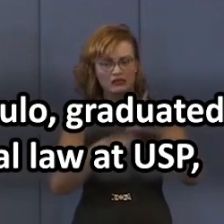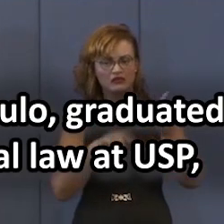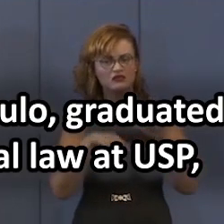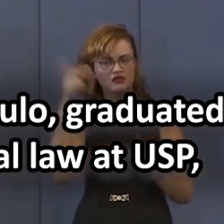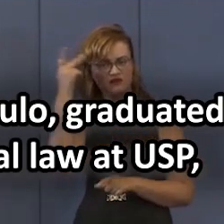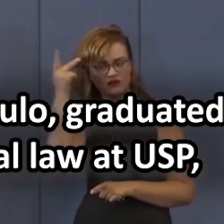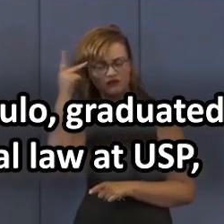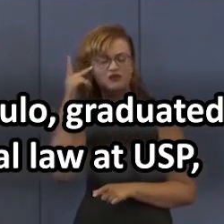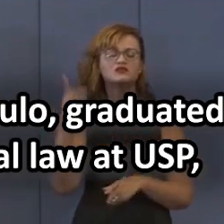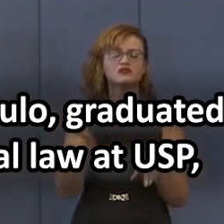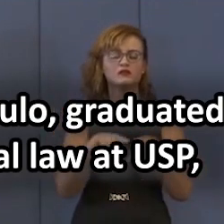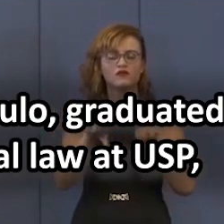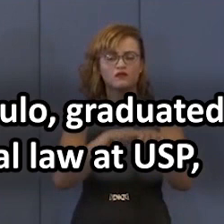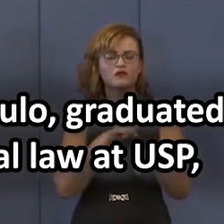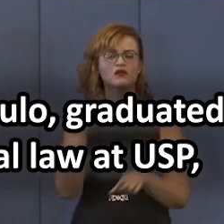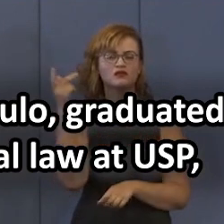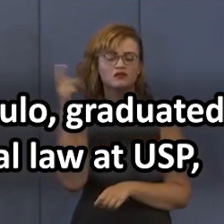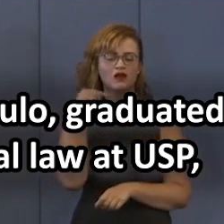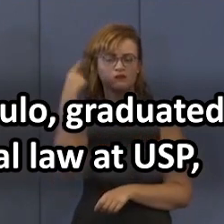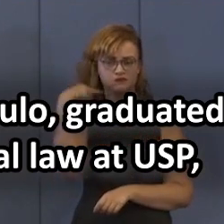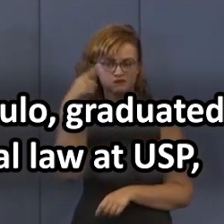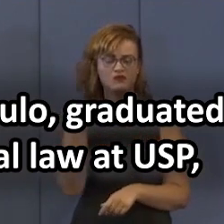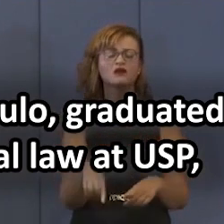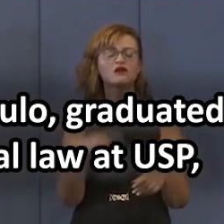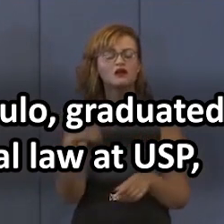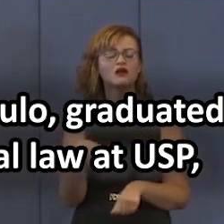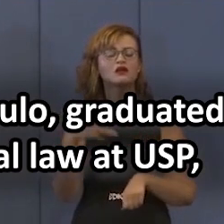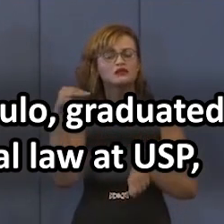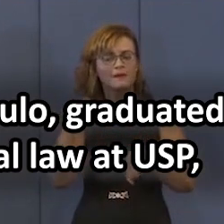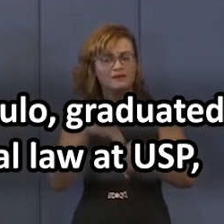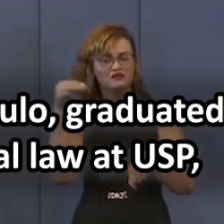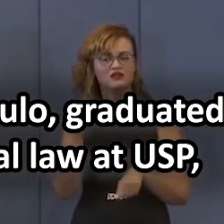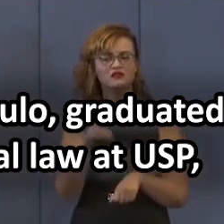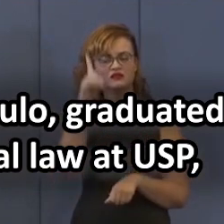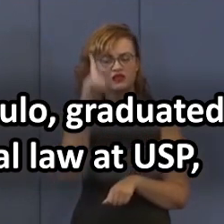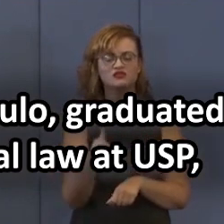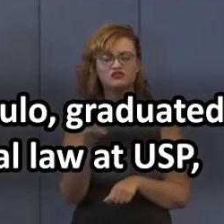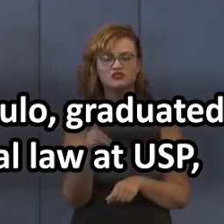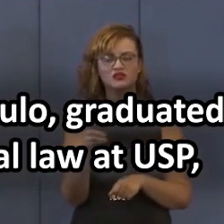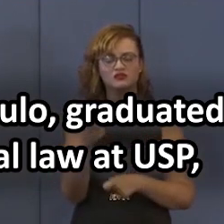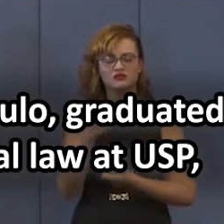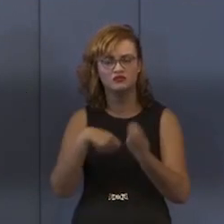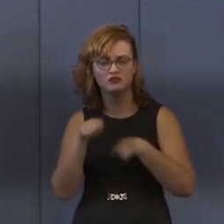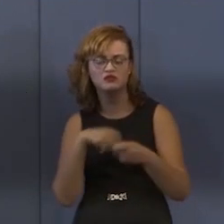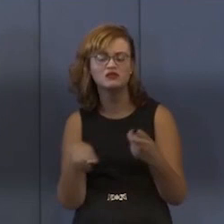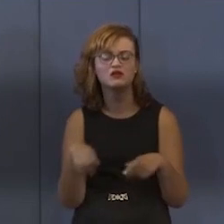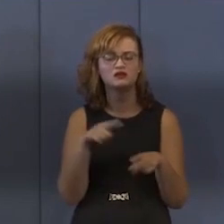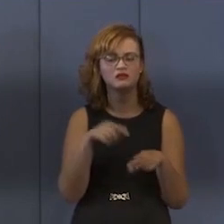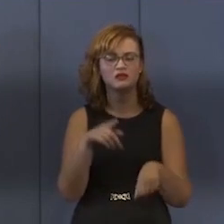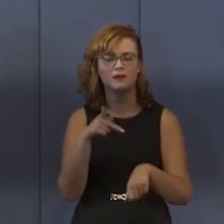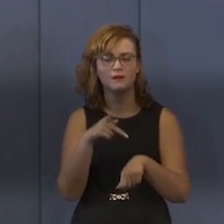Paulo, graduado em Direito pela Universidade de São Paulo, tem um mestrado em Direito Comercial pela USP também, assim como um